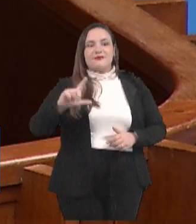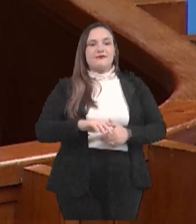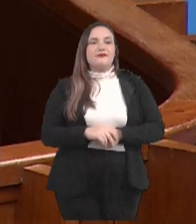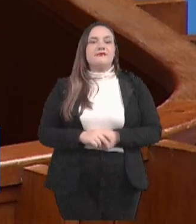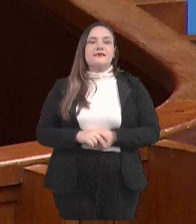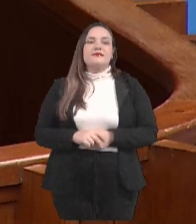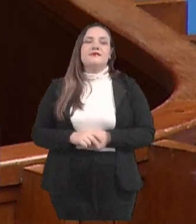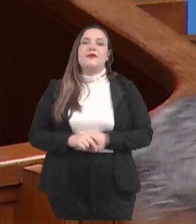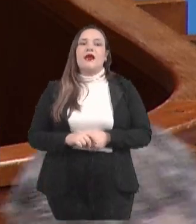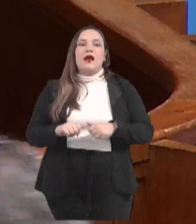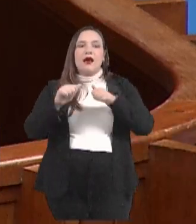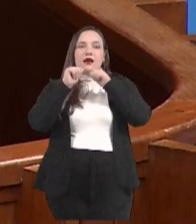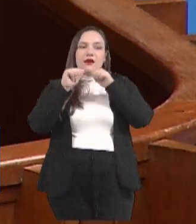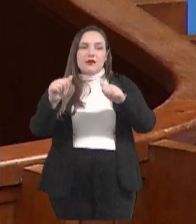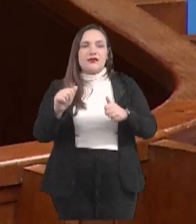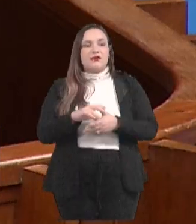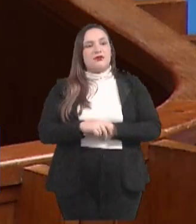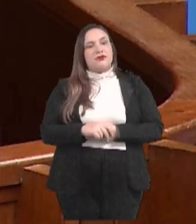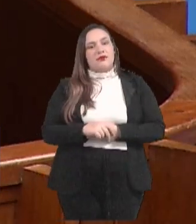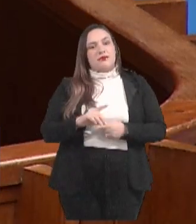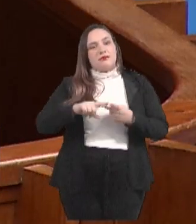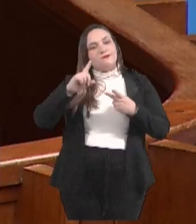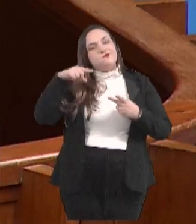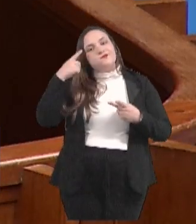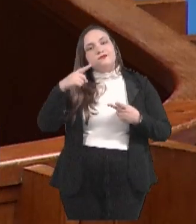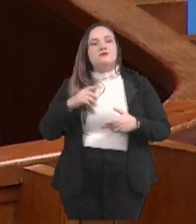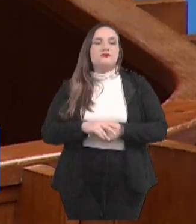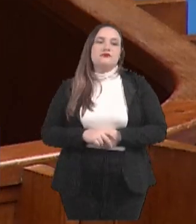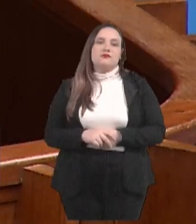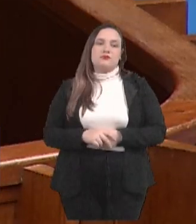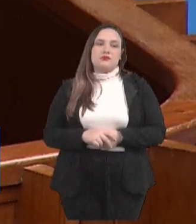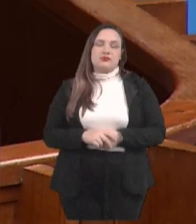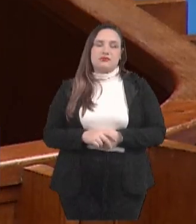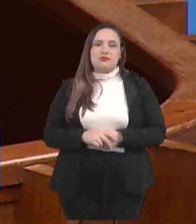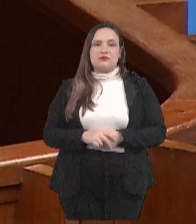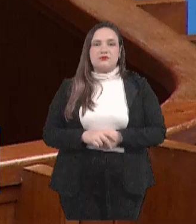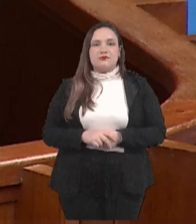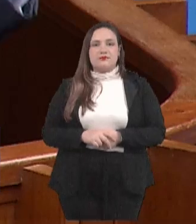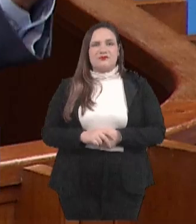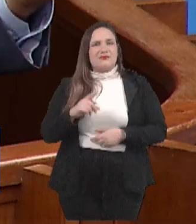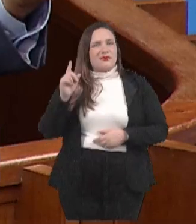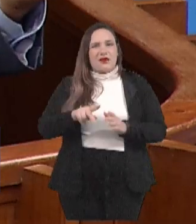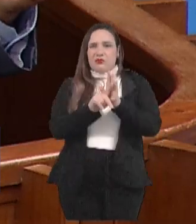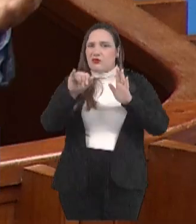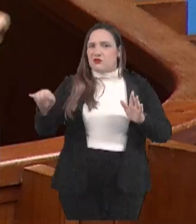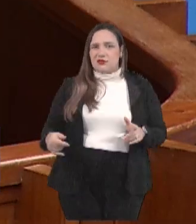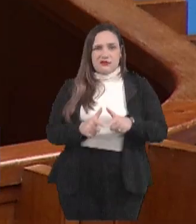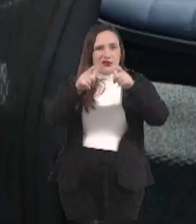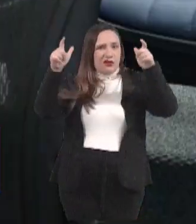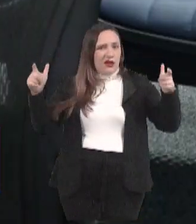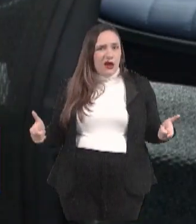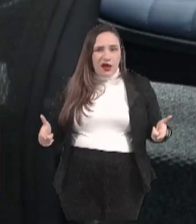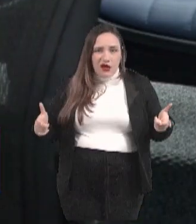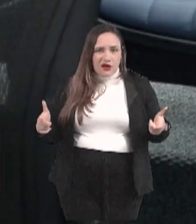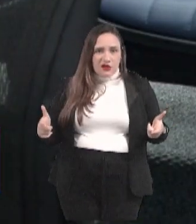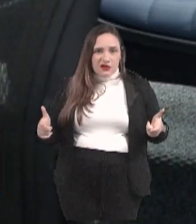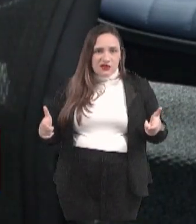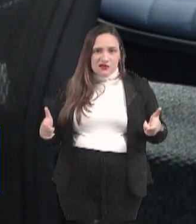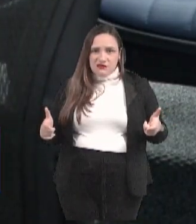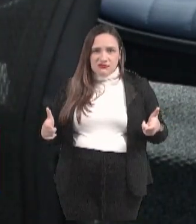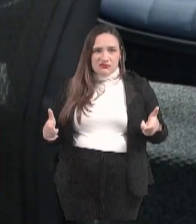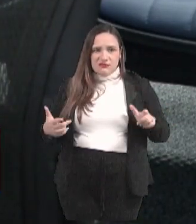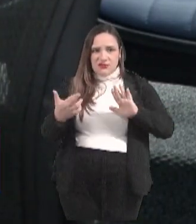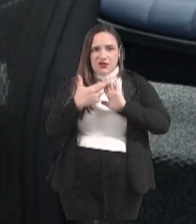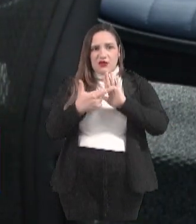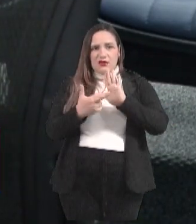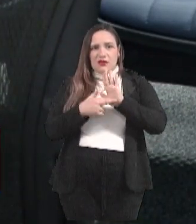assessores, advogados que entendem de lei, fazer um projeto abrangente da forma que foi feito essa ratificação na